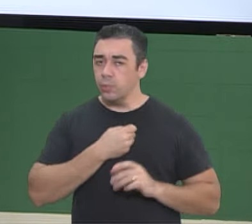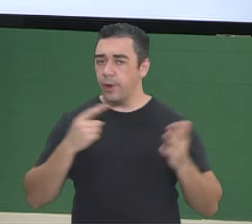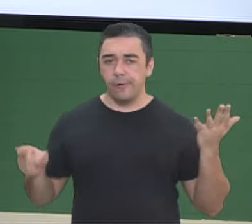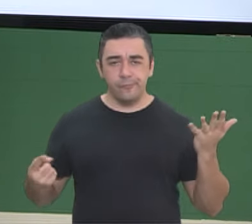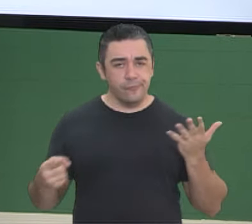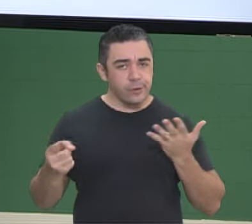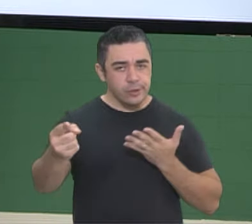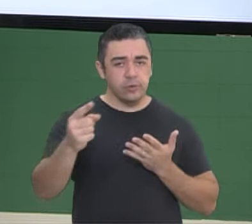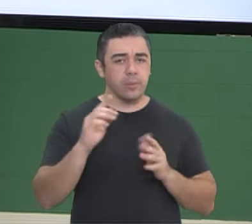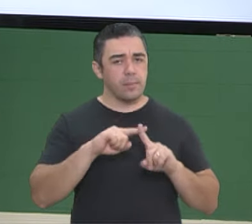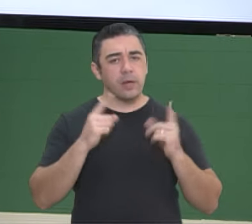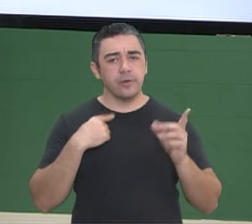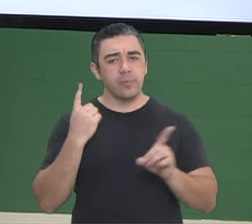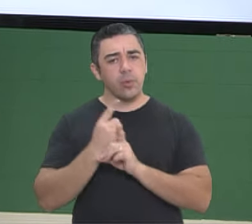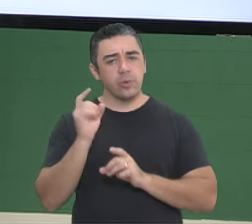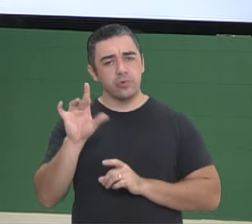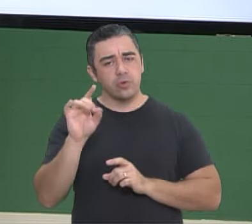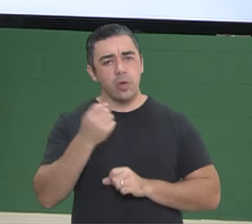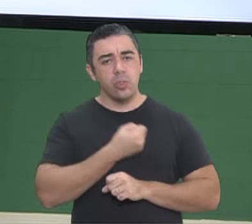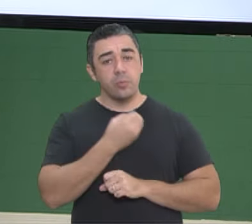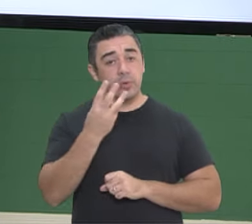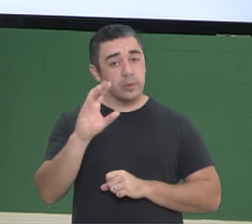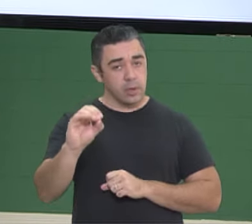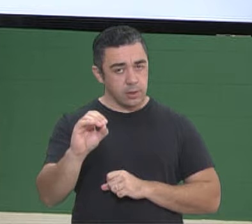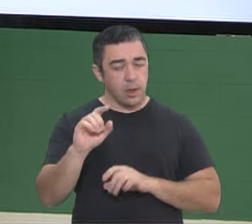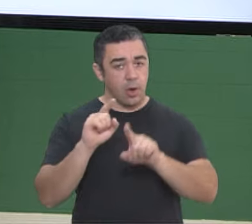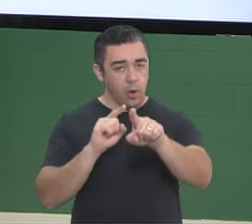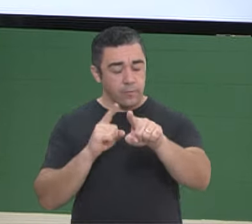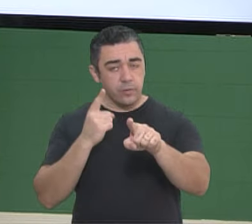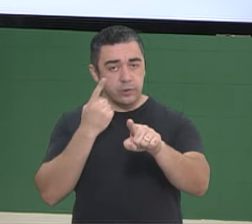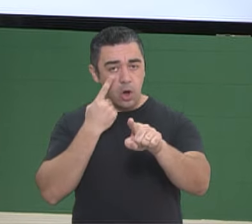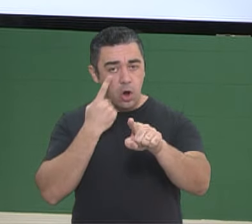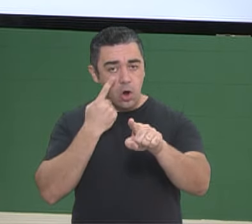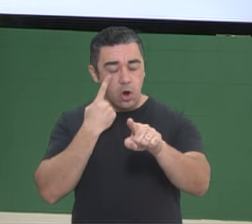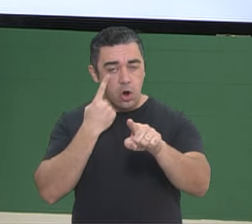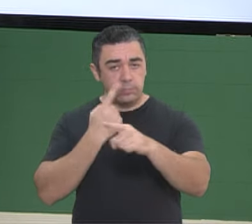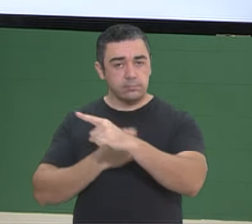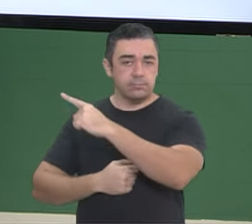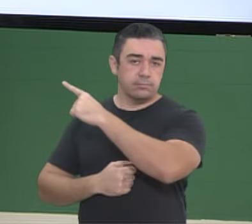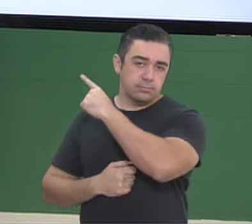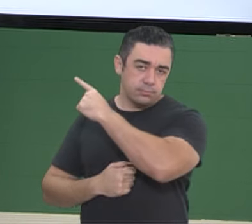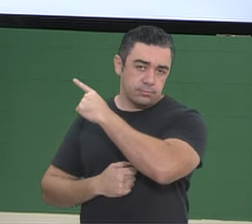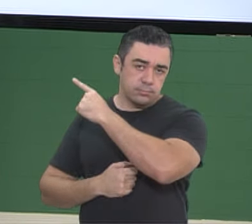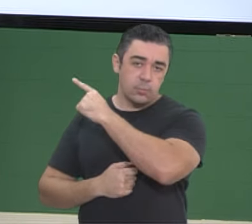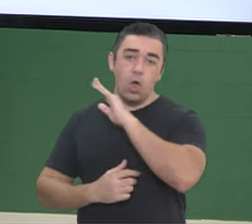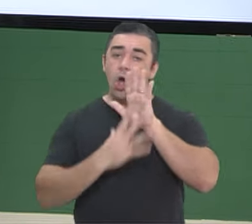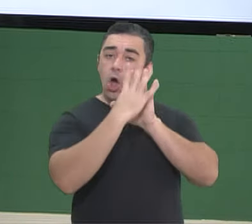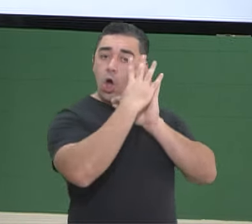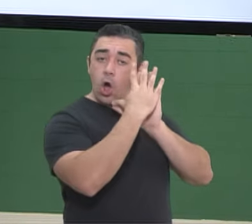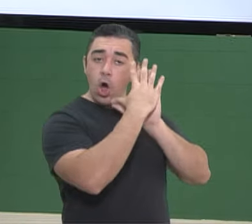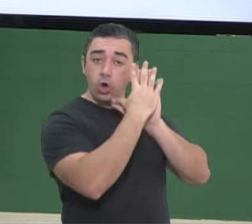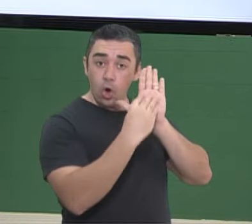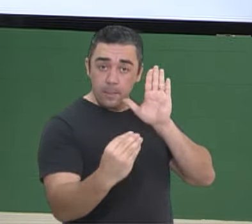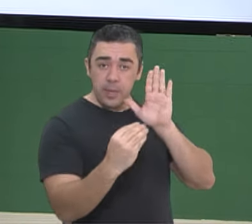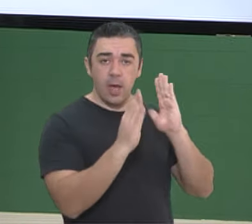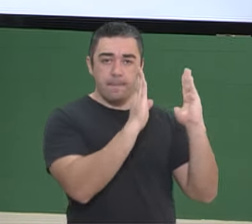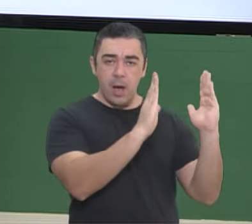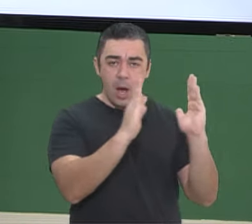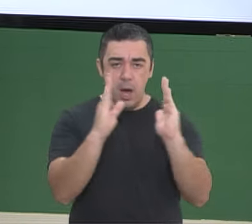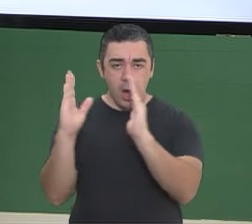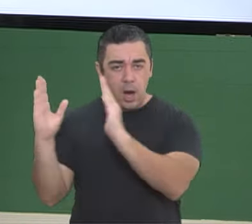até o 30. Então agora é o seguinte, eu vou dar um tempinho para vocês, vocês vão fazer essa tabelinha aí no seu caderno, ó, faça do jeito que está